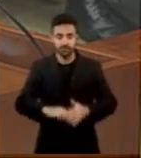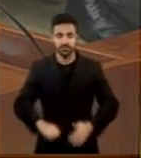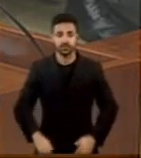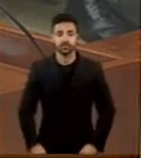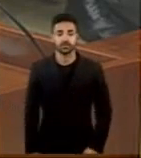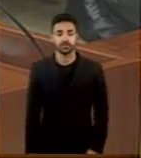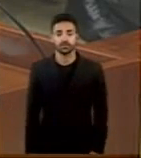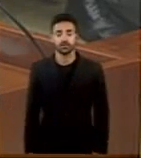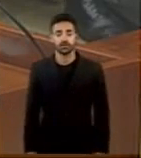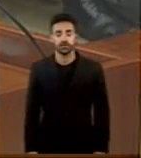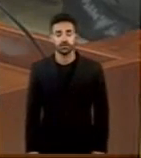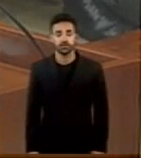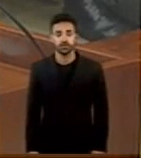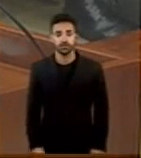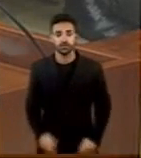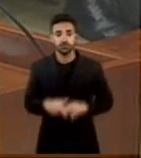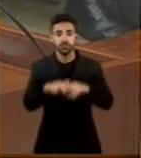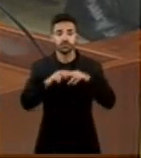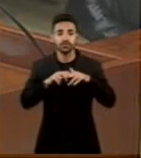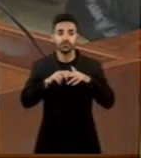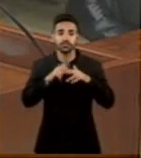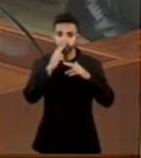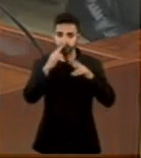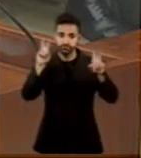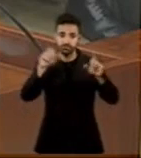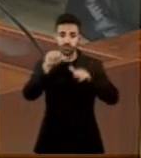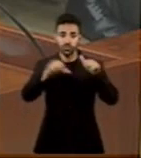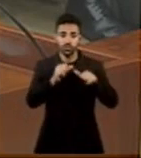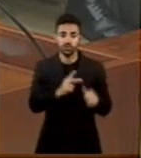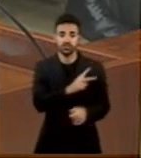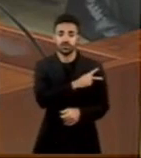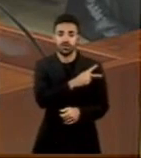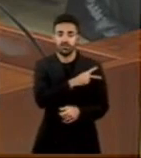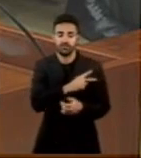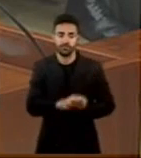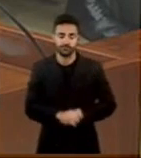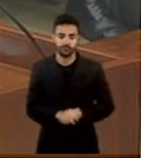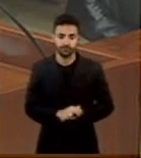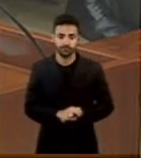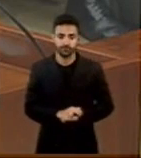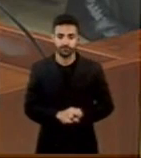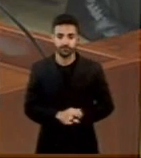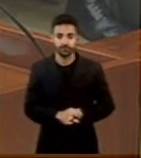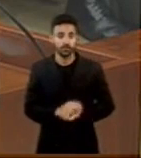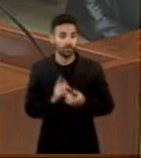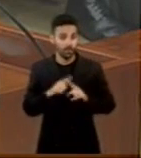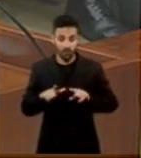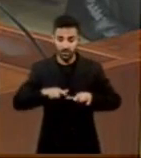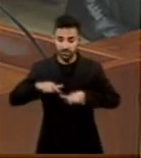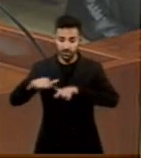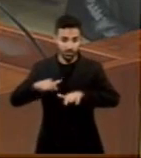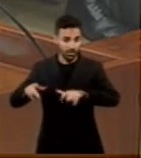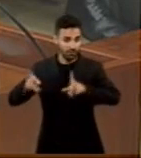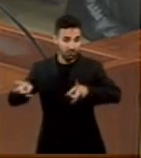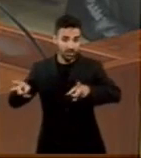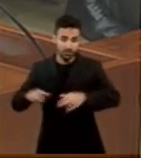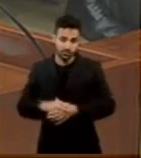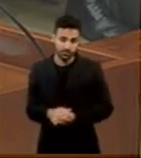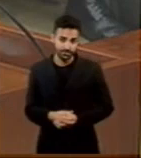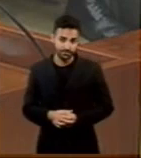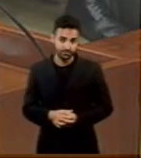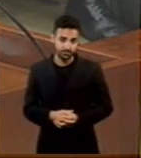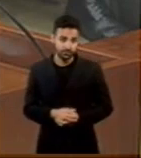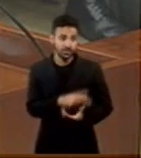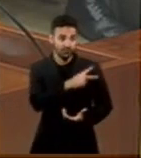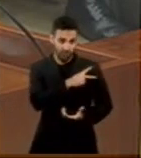que mudou o patrão, vamos dizer assim, desculpa a informalidade, mudou o patrão, mas a atividade continua a mesma. Então, quando